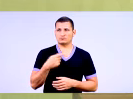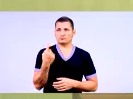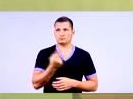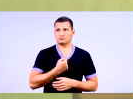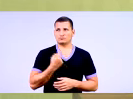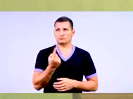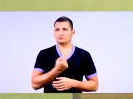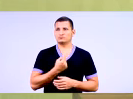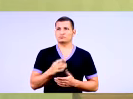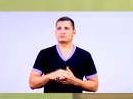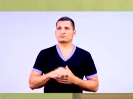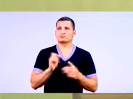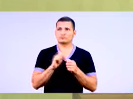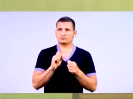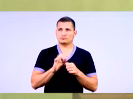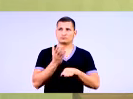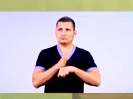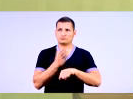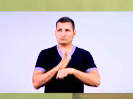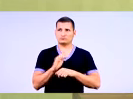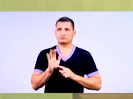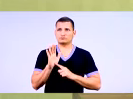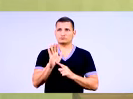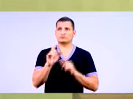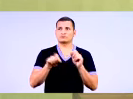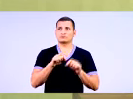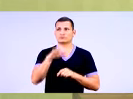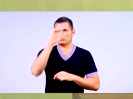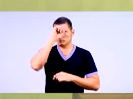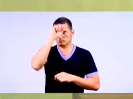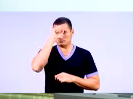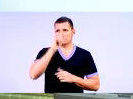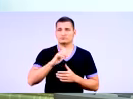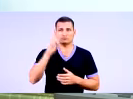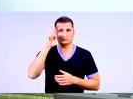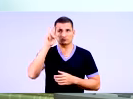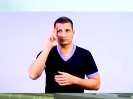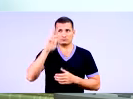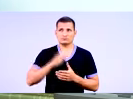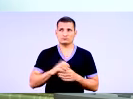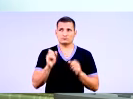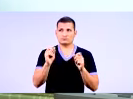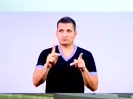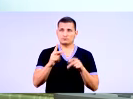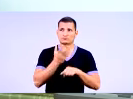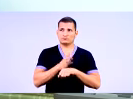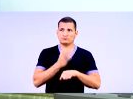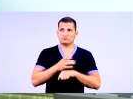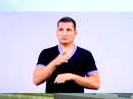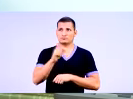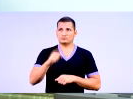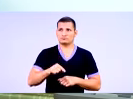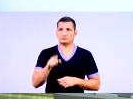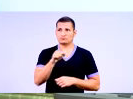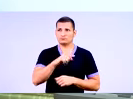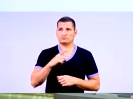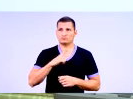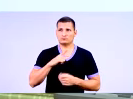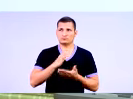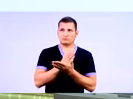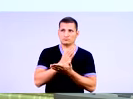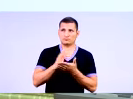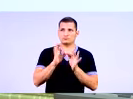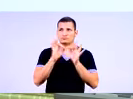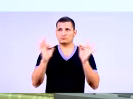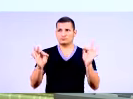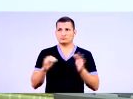faremos esses exercícios para ratificar o que aprendemos, ok? Ok, pessoal. Então, esse exercício é o seguinte. Você vai ter algumas